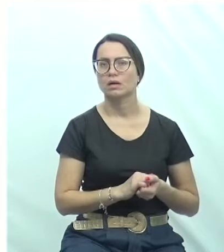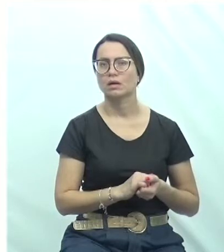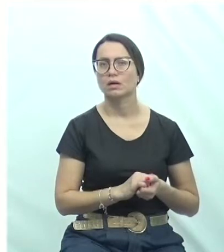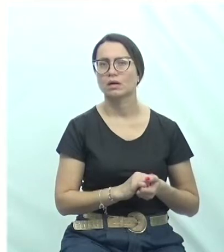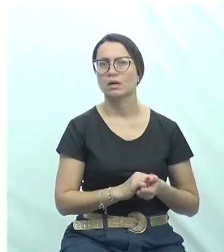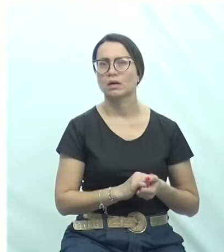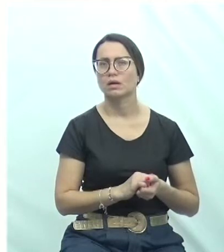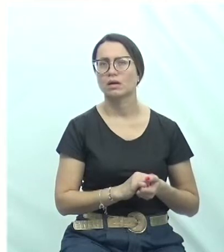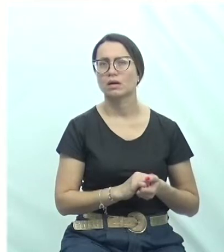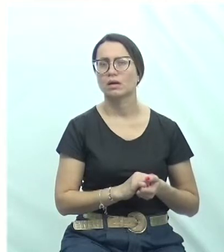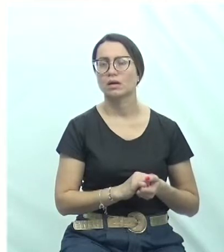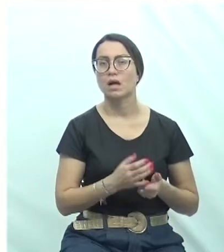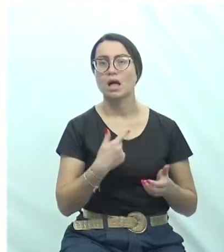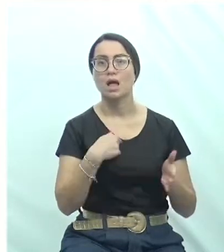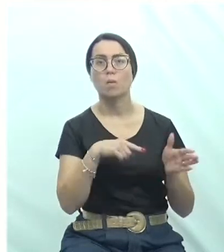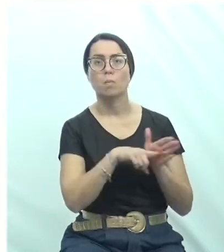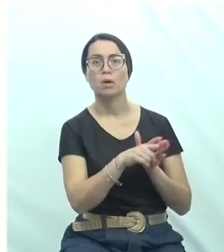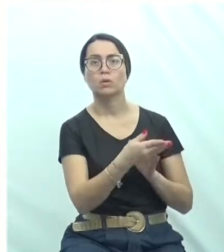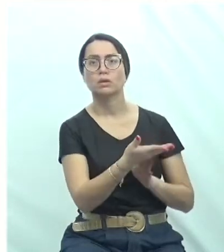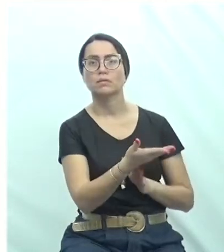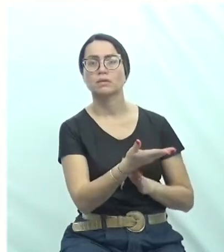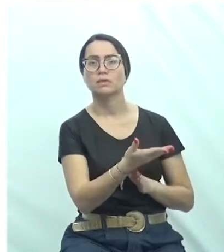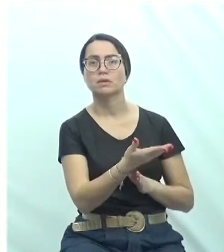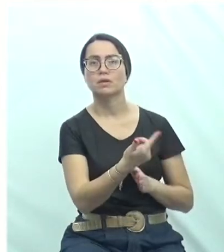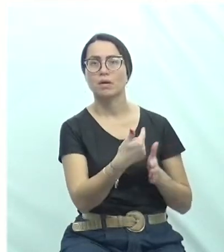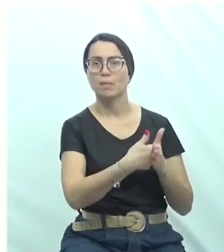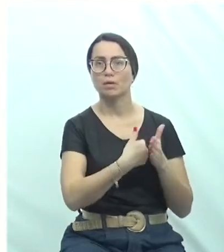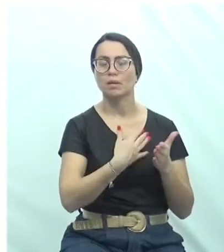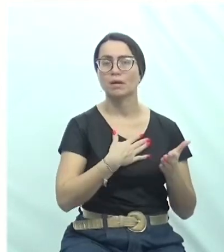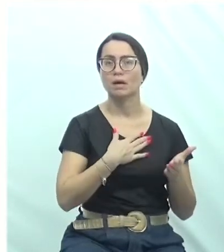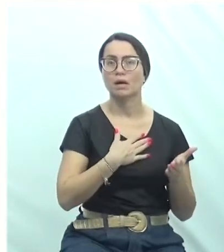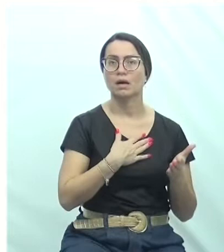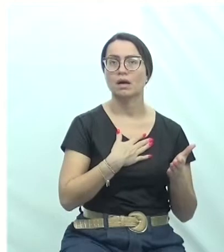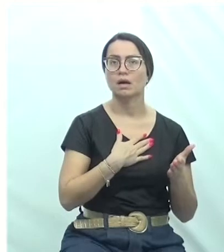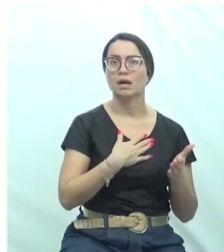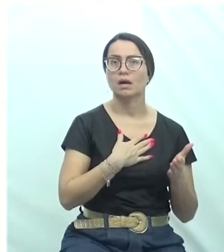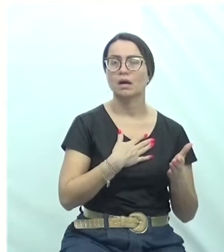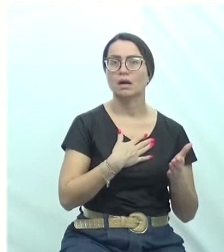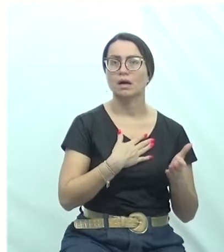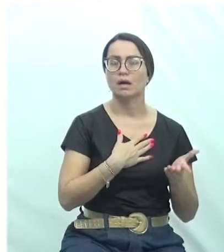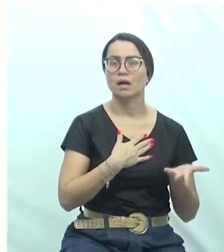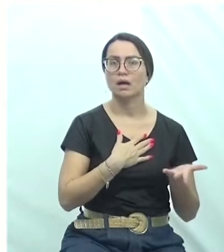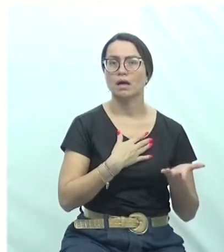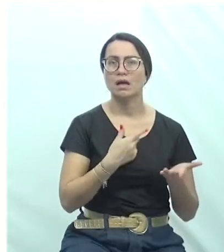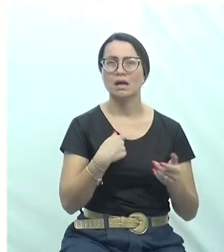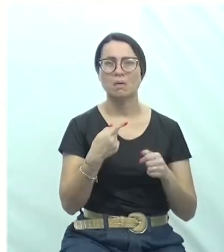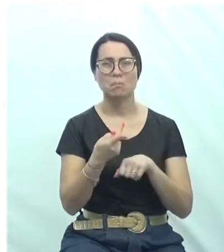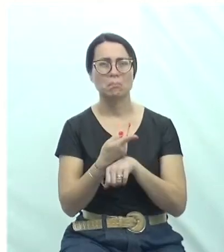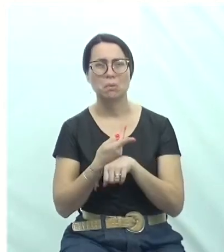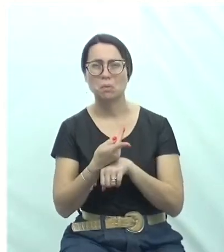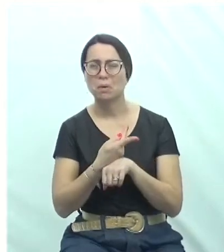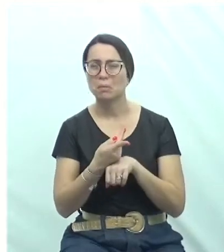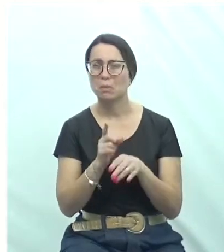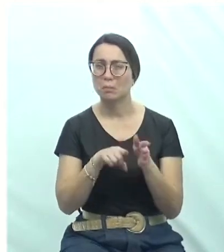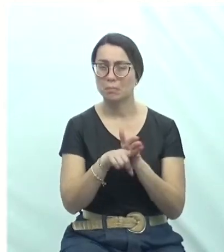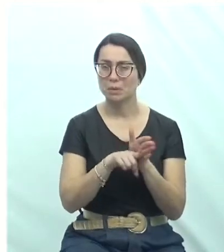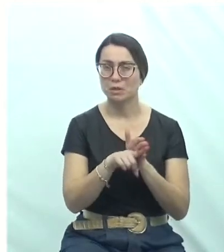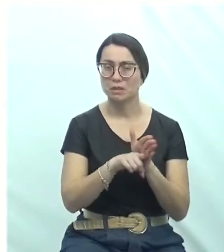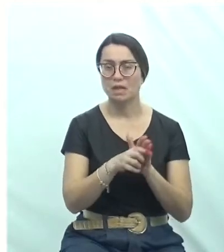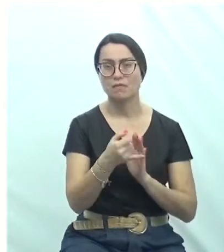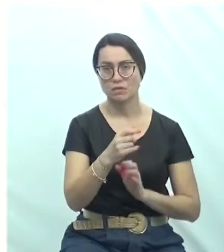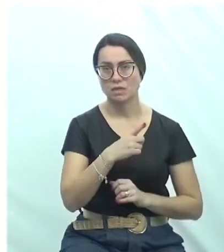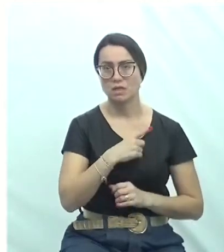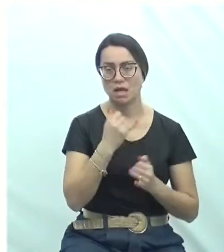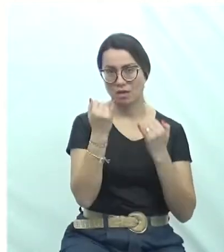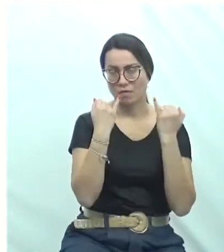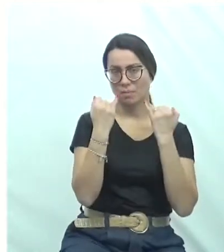pergunta para você. Eu encontrei o booster e, através de diversas informações que eu fui buscar, eu quero só... Se você tem essa informação...